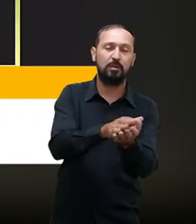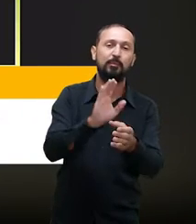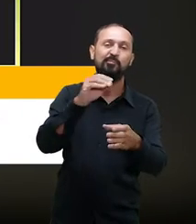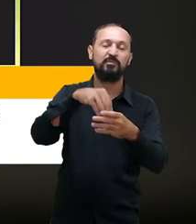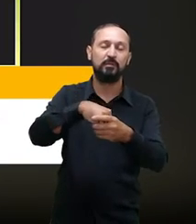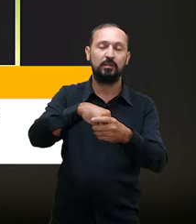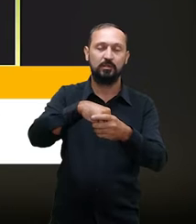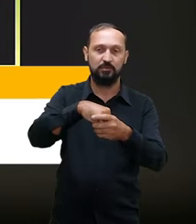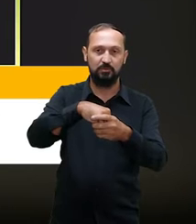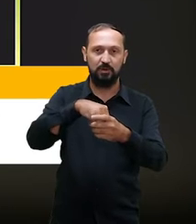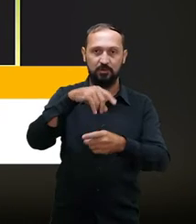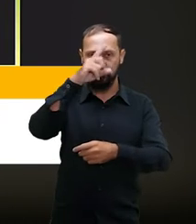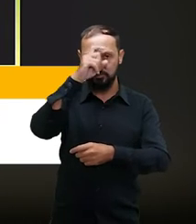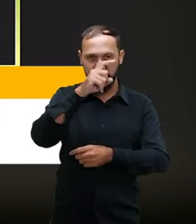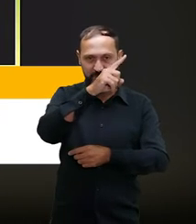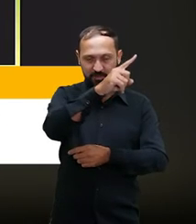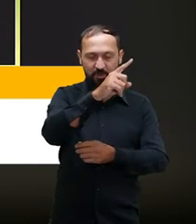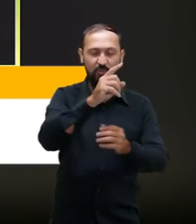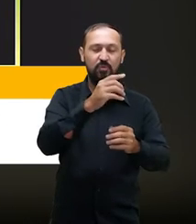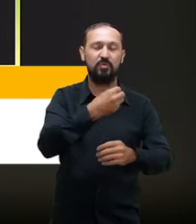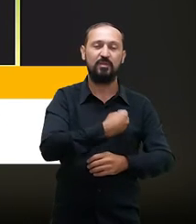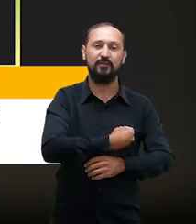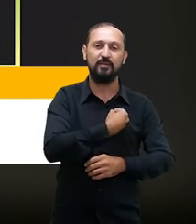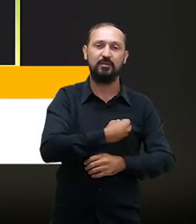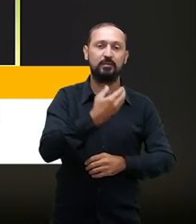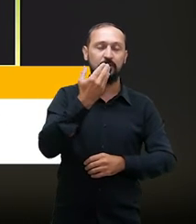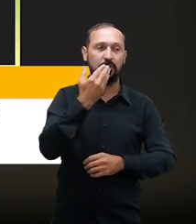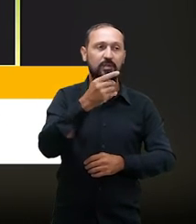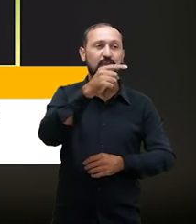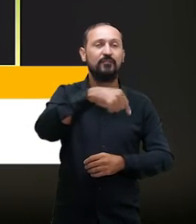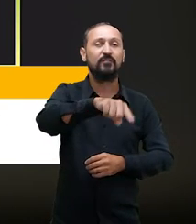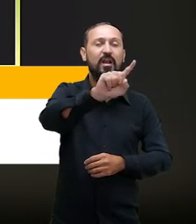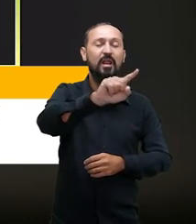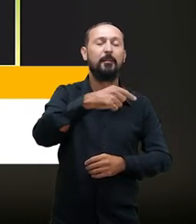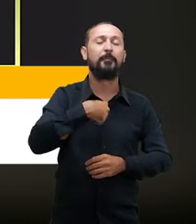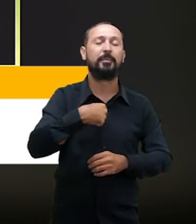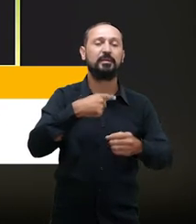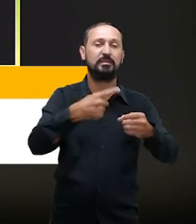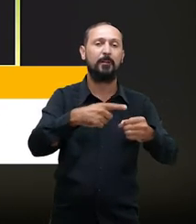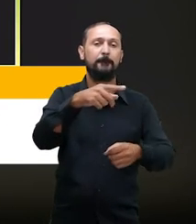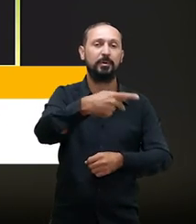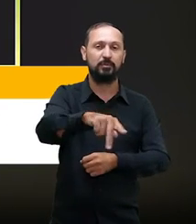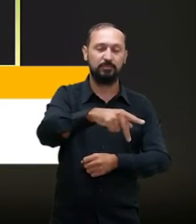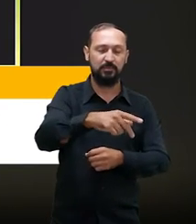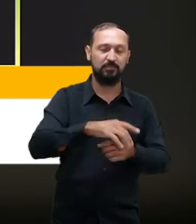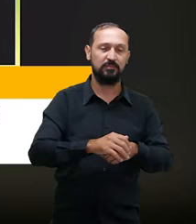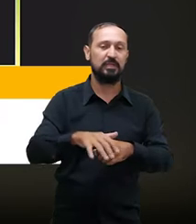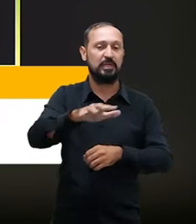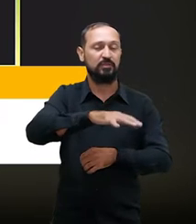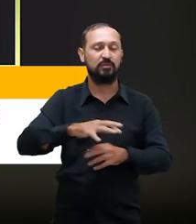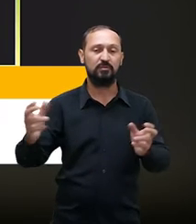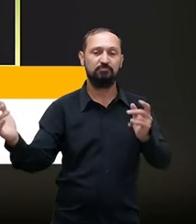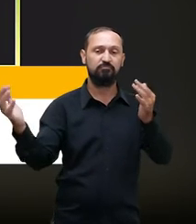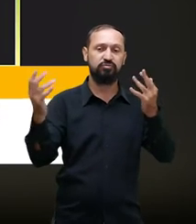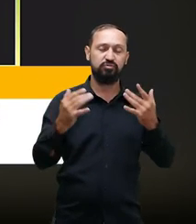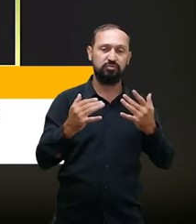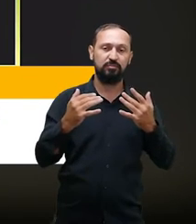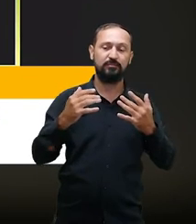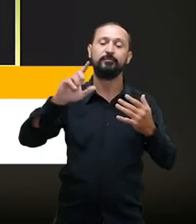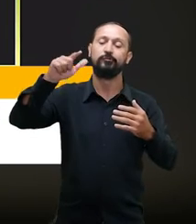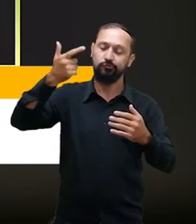uma hemodiálise no Hospital da Vida, tem que ser encaminhado para Ponta Porã. Então, toda essa região que vem para